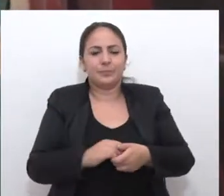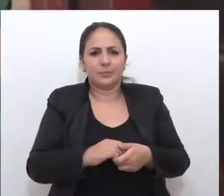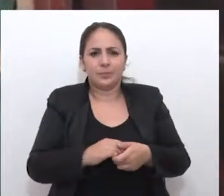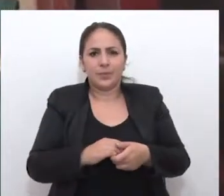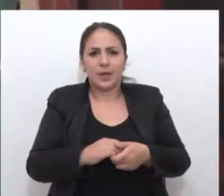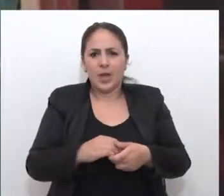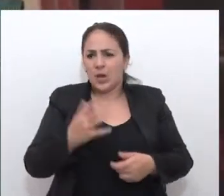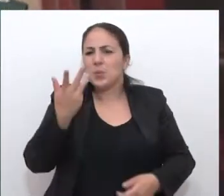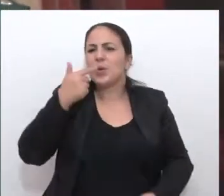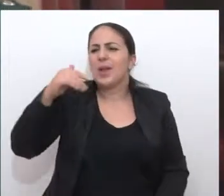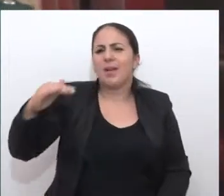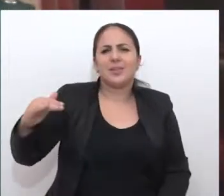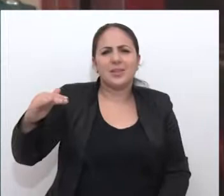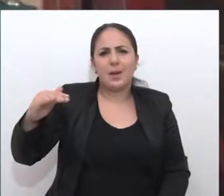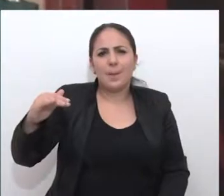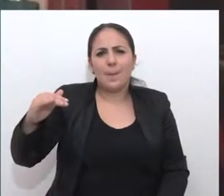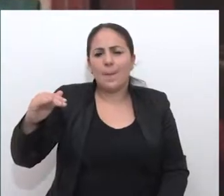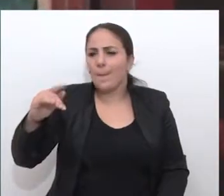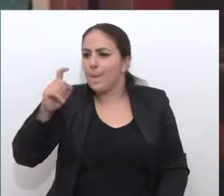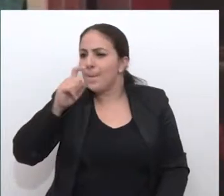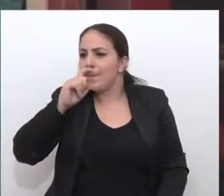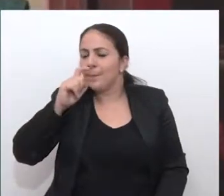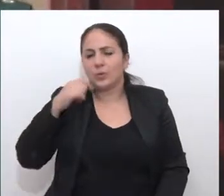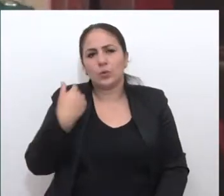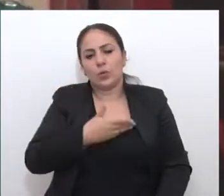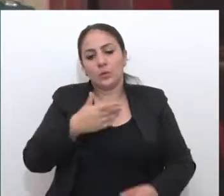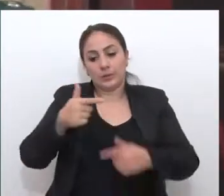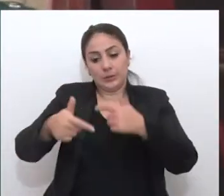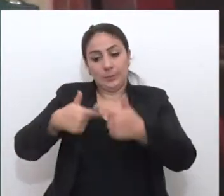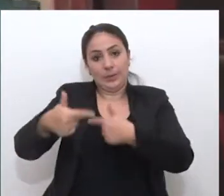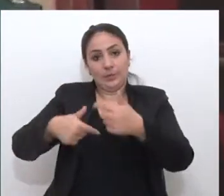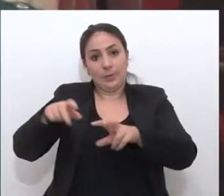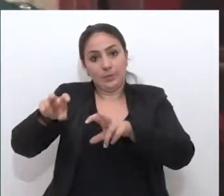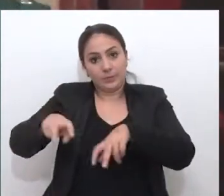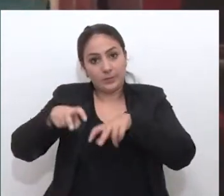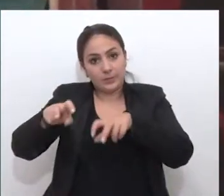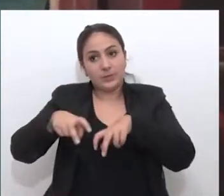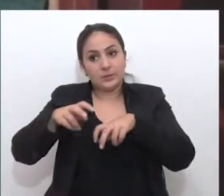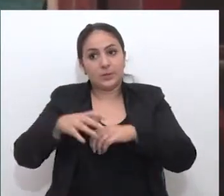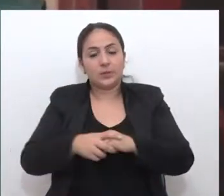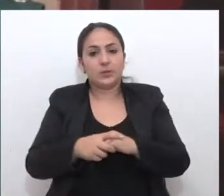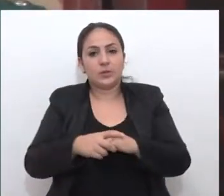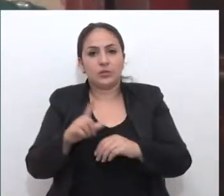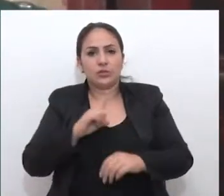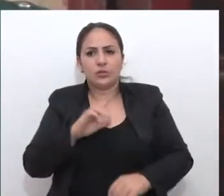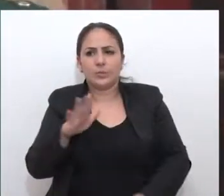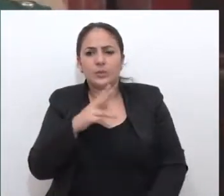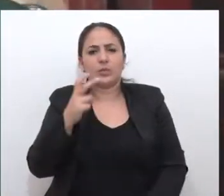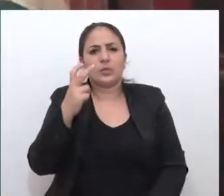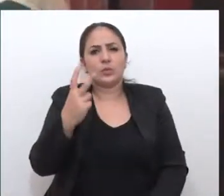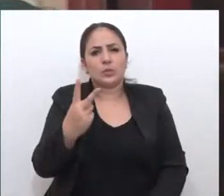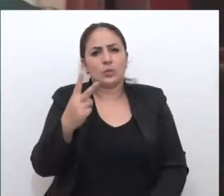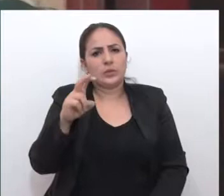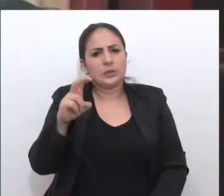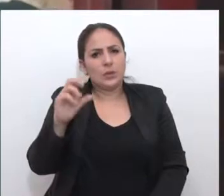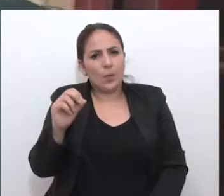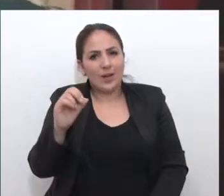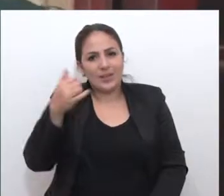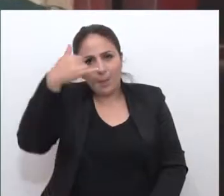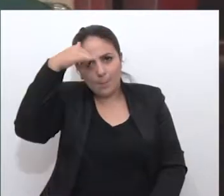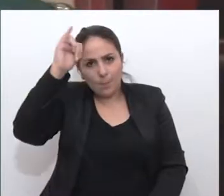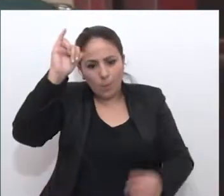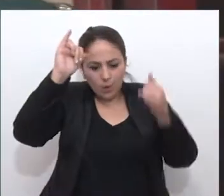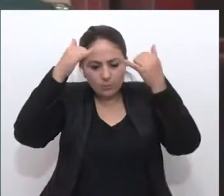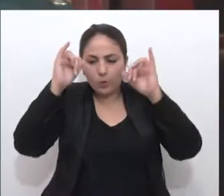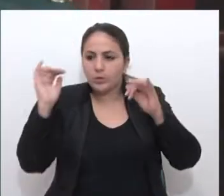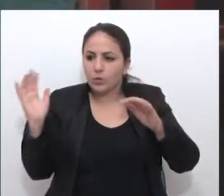Tempo de piazada, o pai fechava nós trabalhávamos numa fazenda, Ele fechava uns 250 boi mais ou menos numa